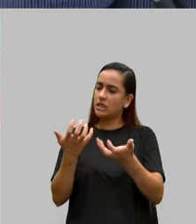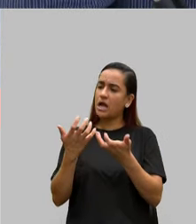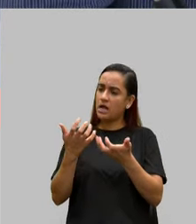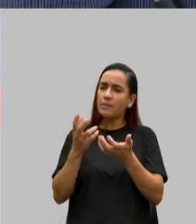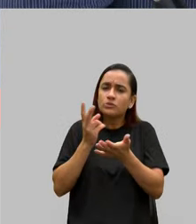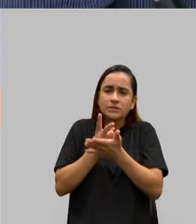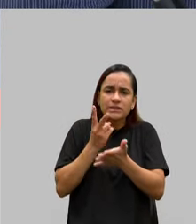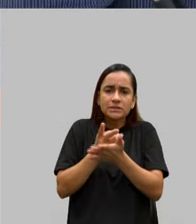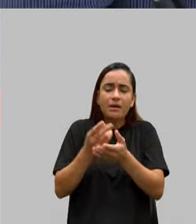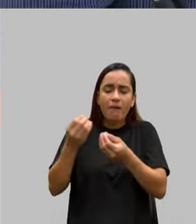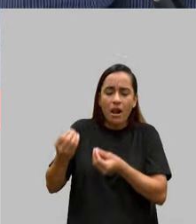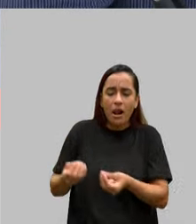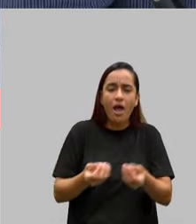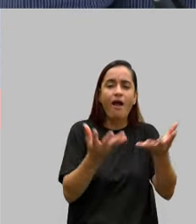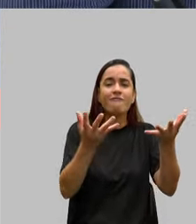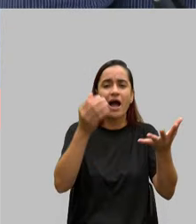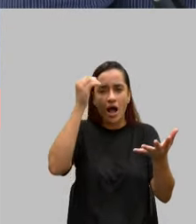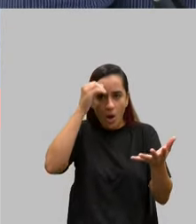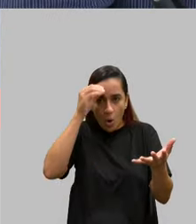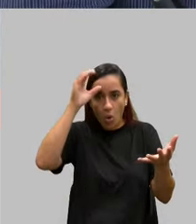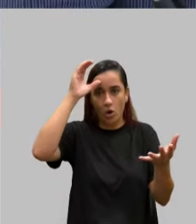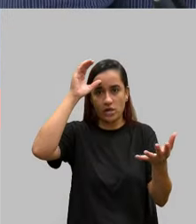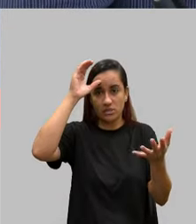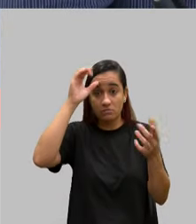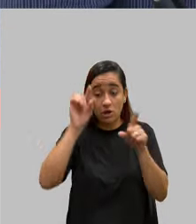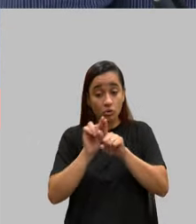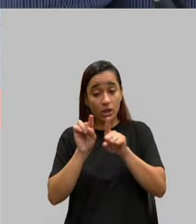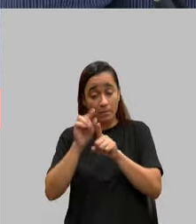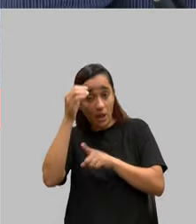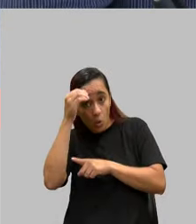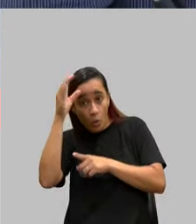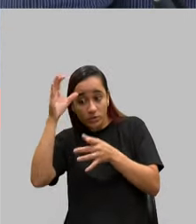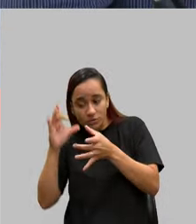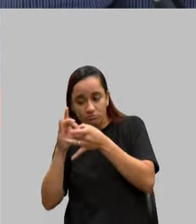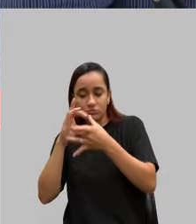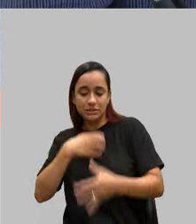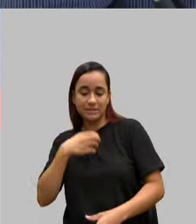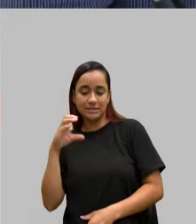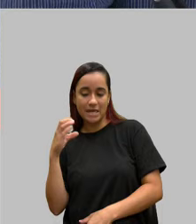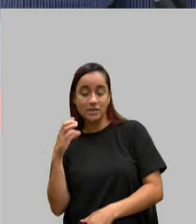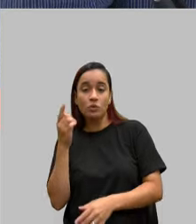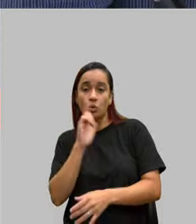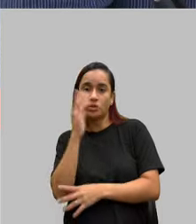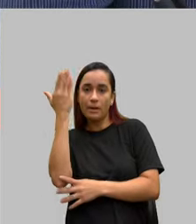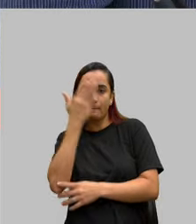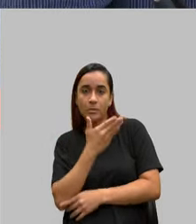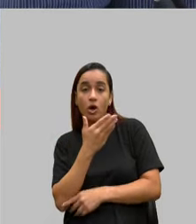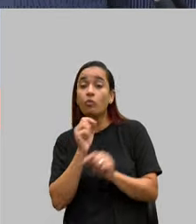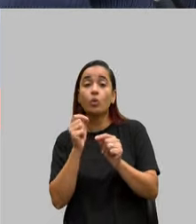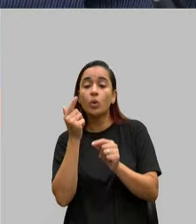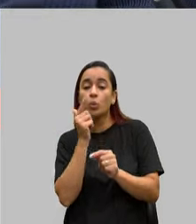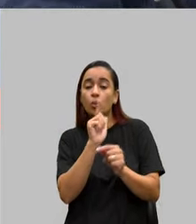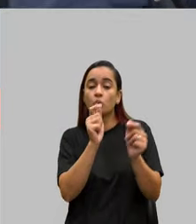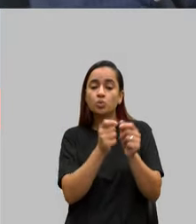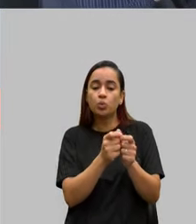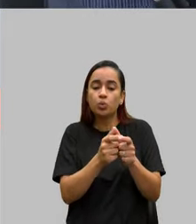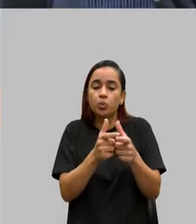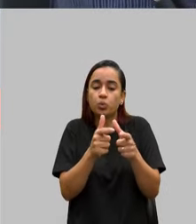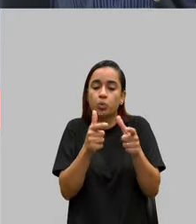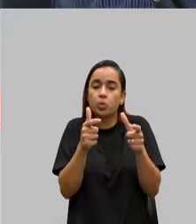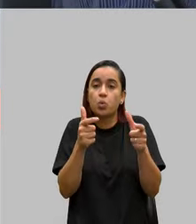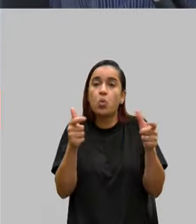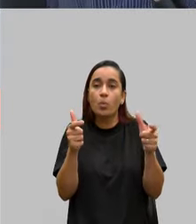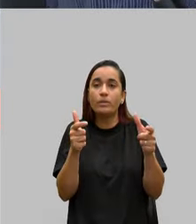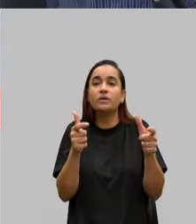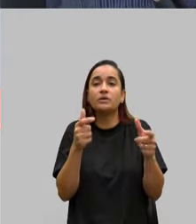conhecimento sempre ao conhecimento científico embasado para conseguir aumentar a o o